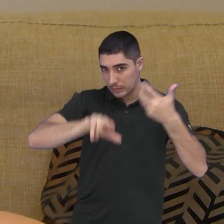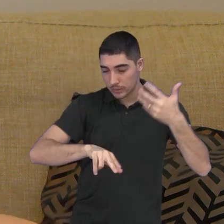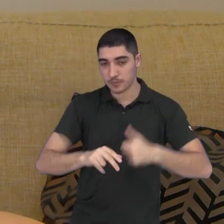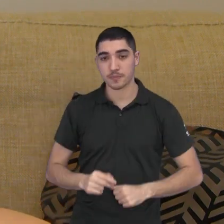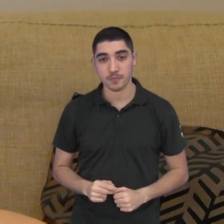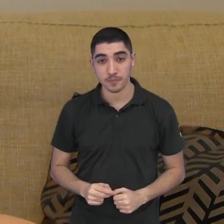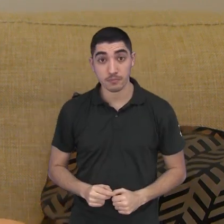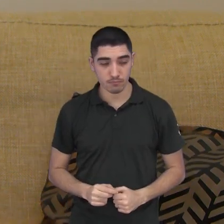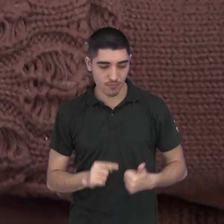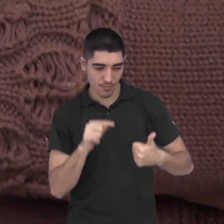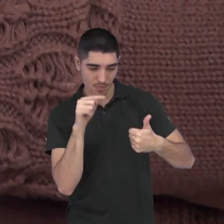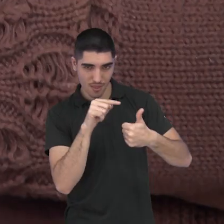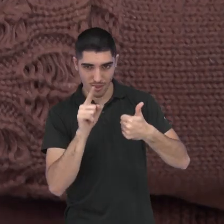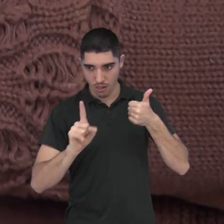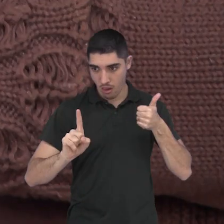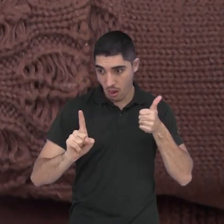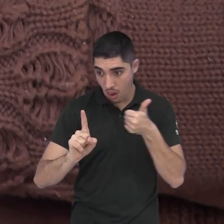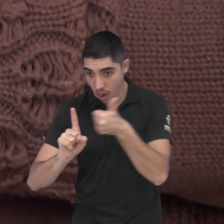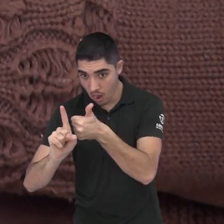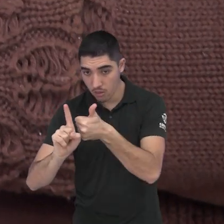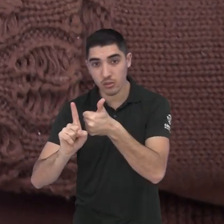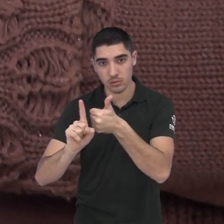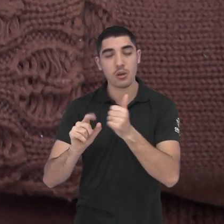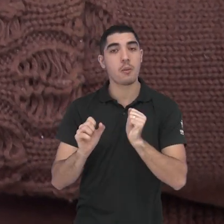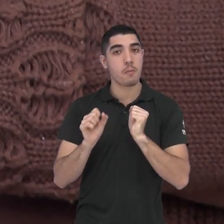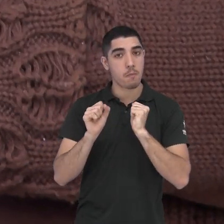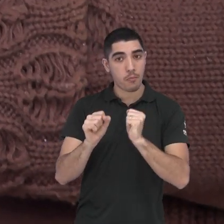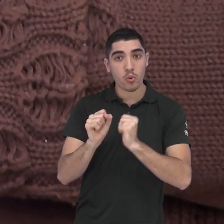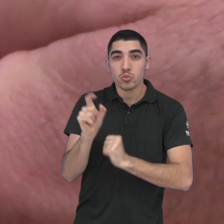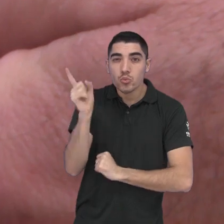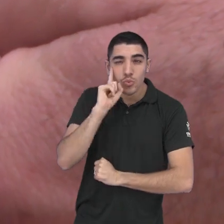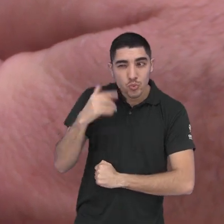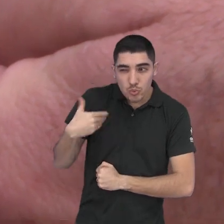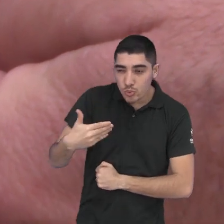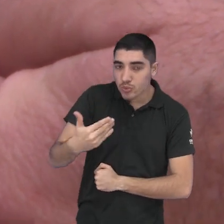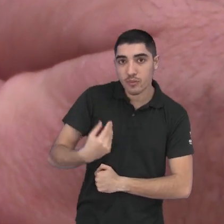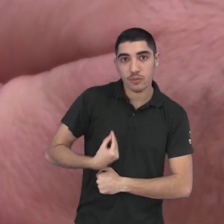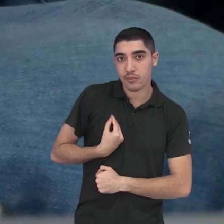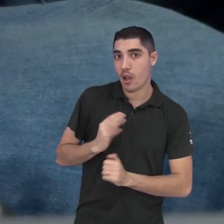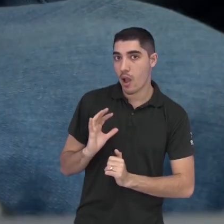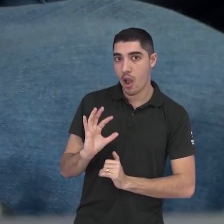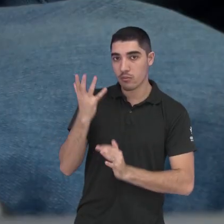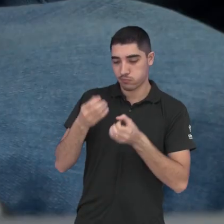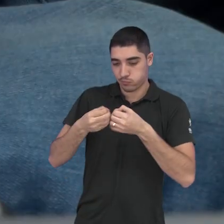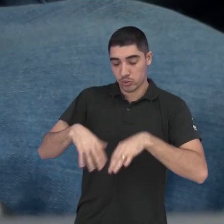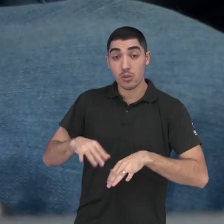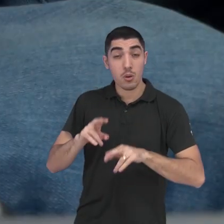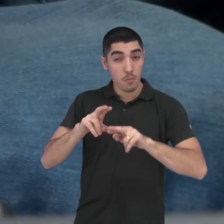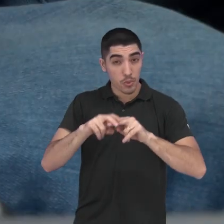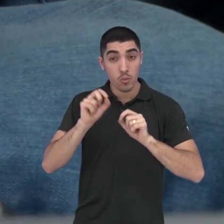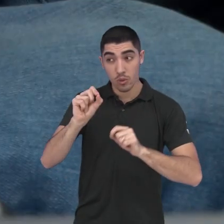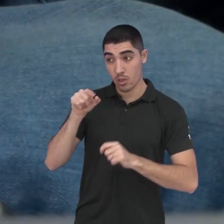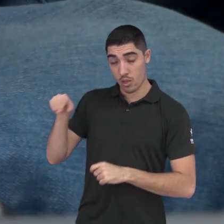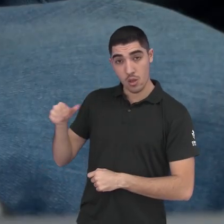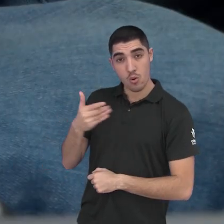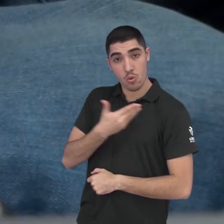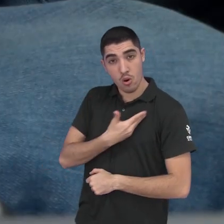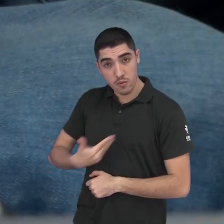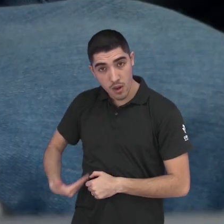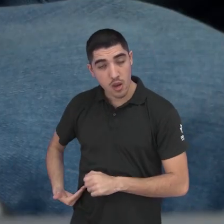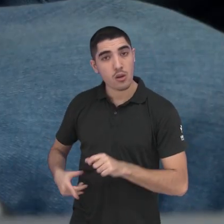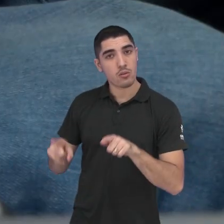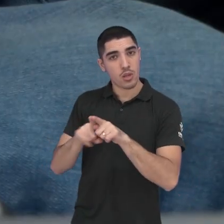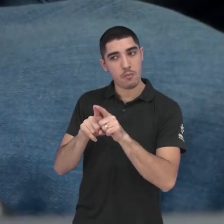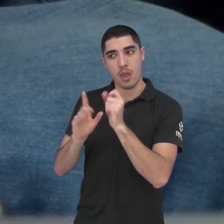obsessivo compulsivo o stalking tem efeitos na rotina E na saúde mental das vítimas muitas vezes além do apoio judicial e